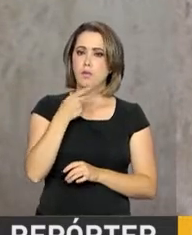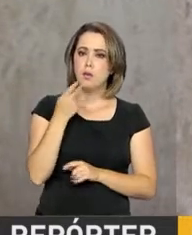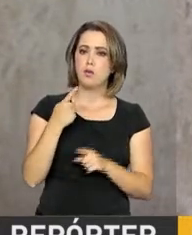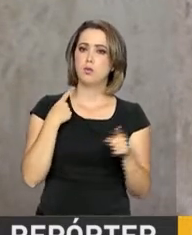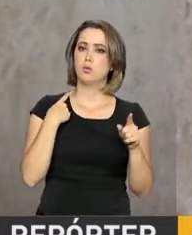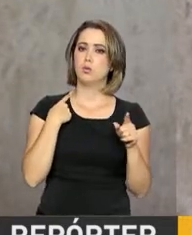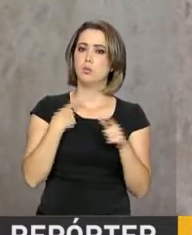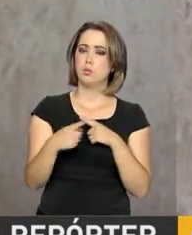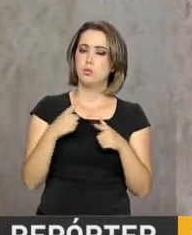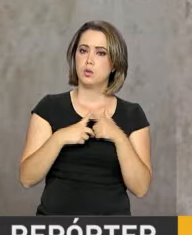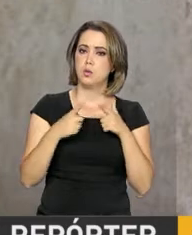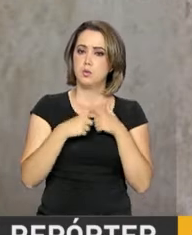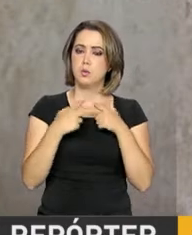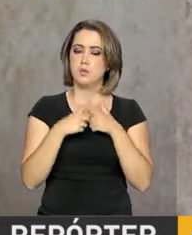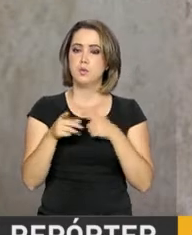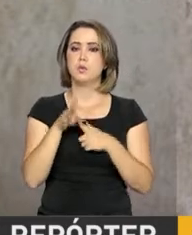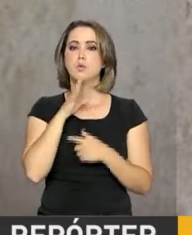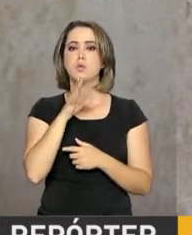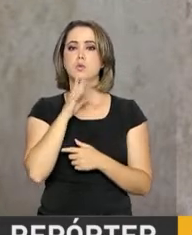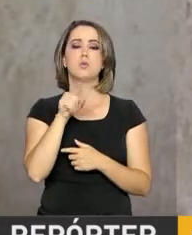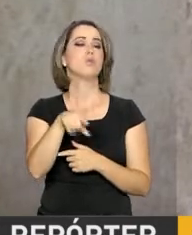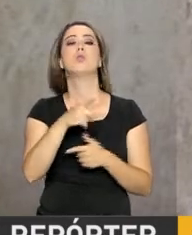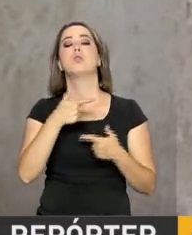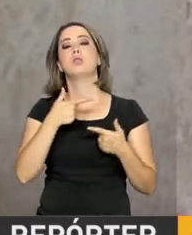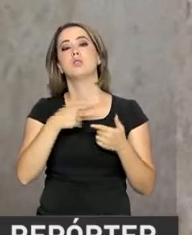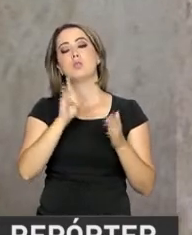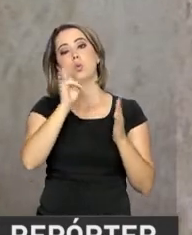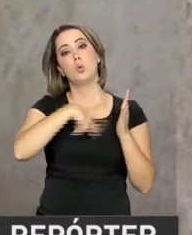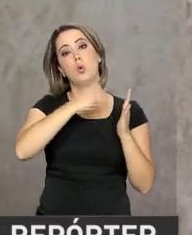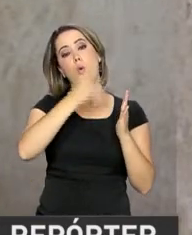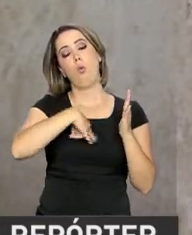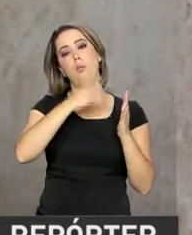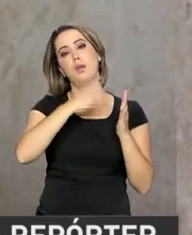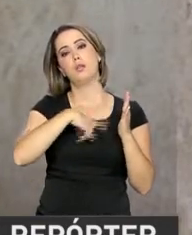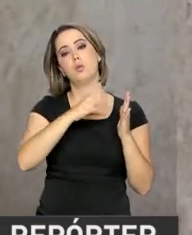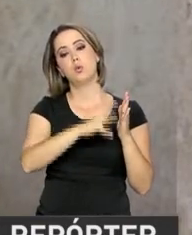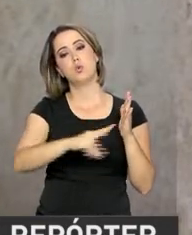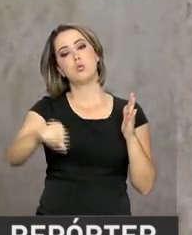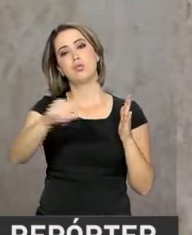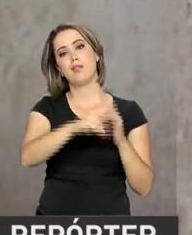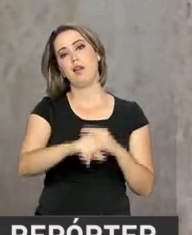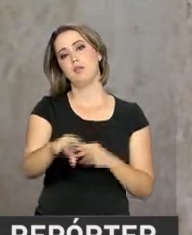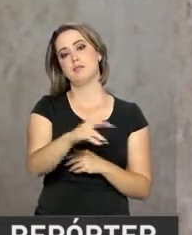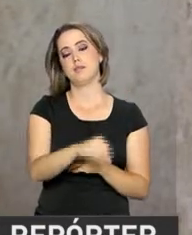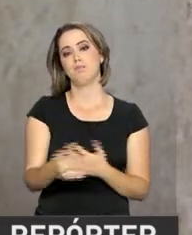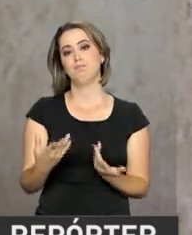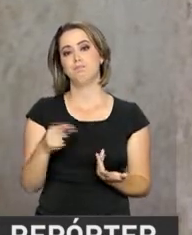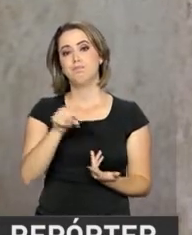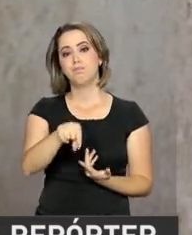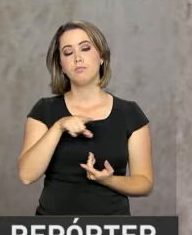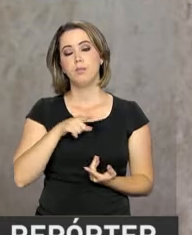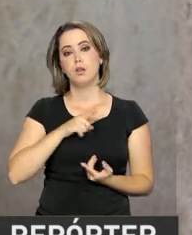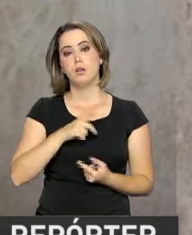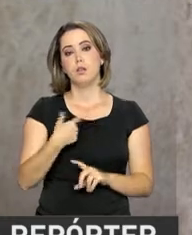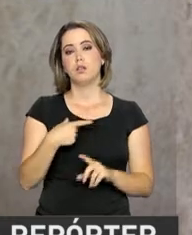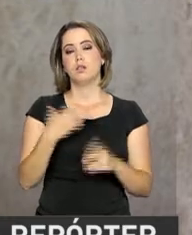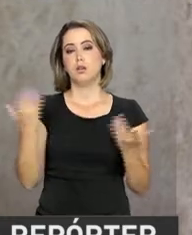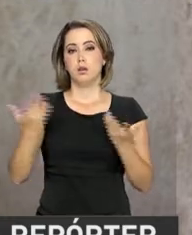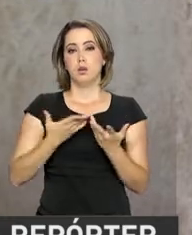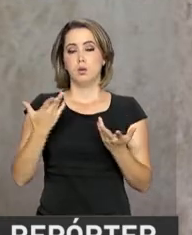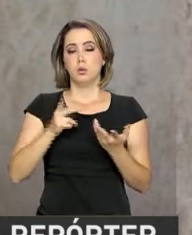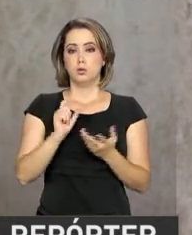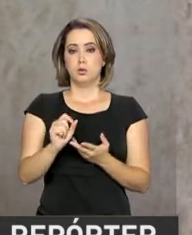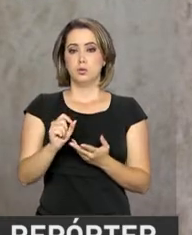questão de reconhecimento da titularização é de terra há uma uma estrutura o